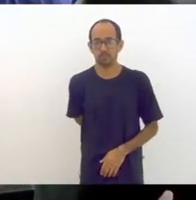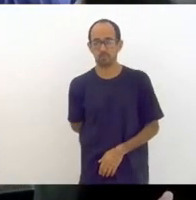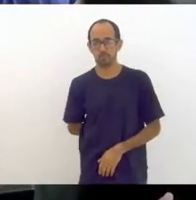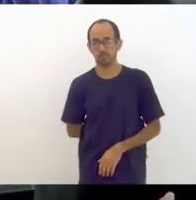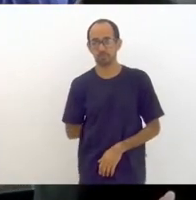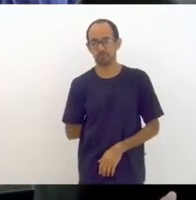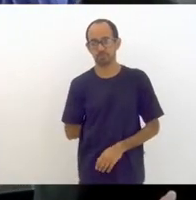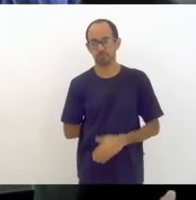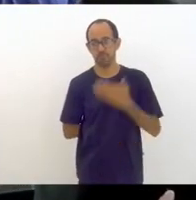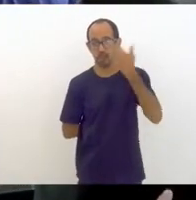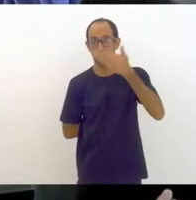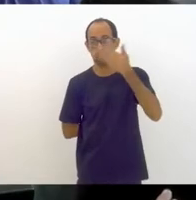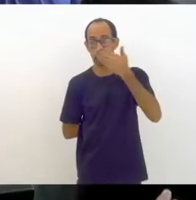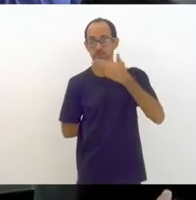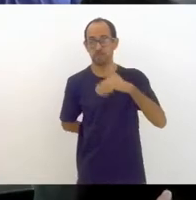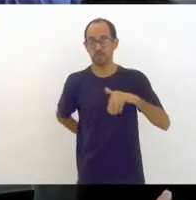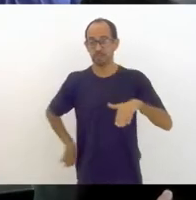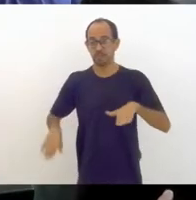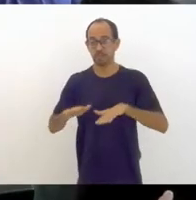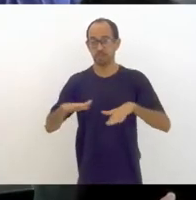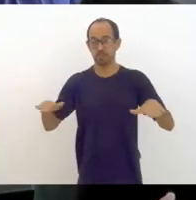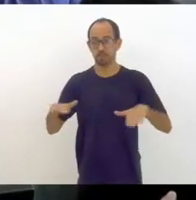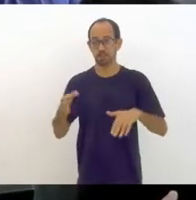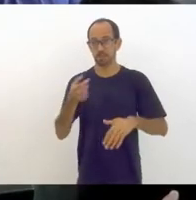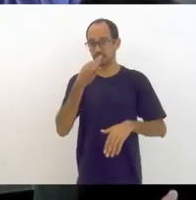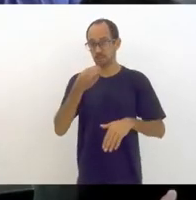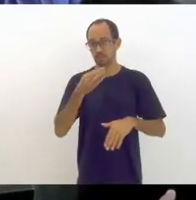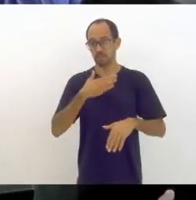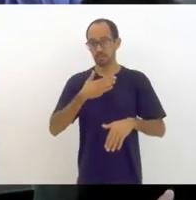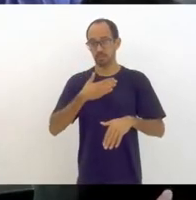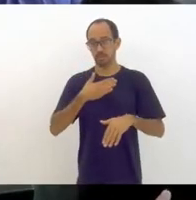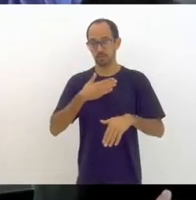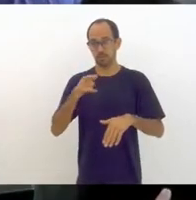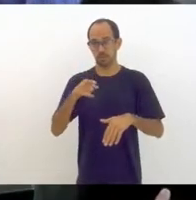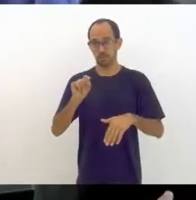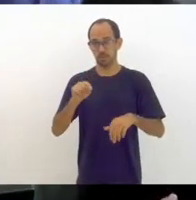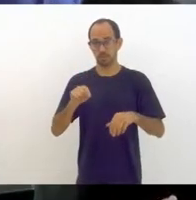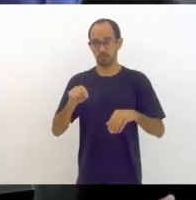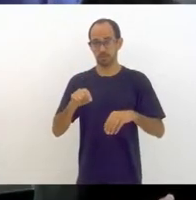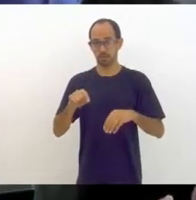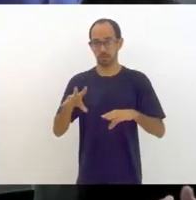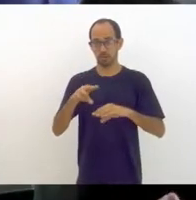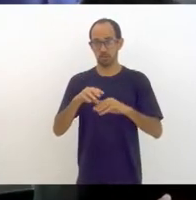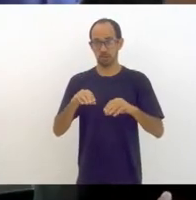Eu nem vi aqui a mesa. Você ia me dar uma sugestão de compor a mesa? Hein?